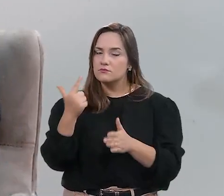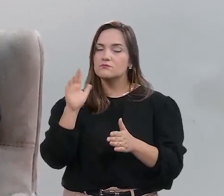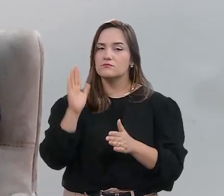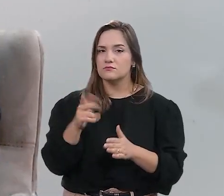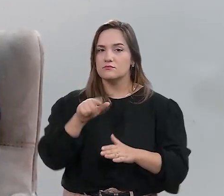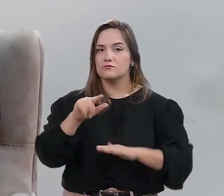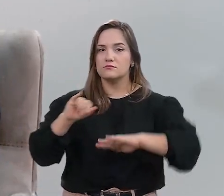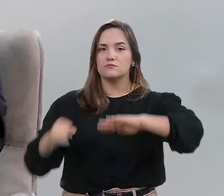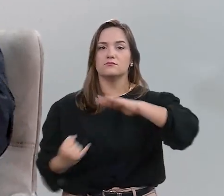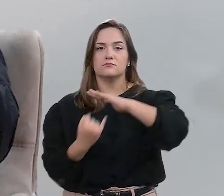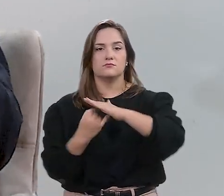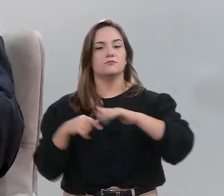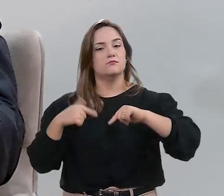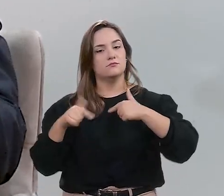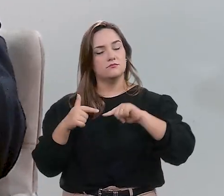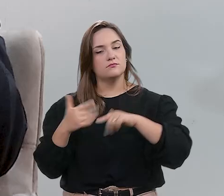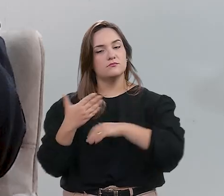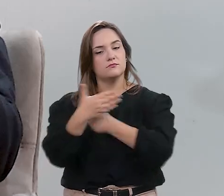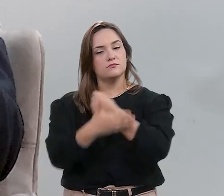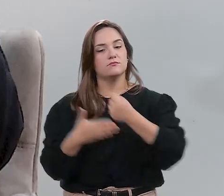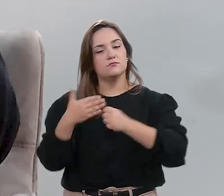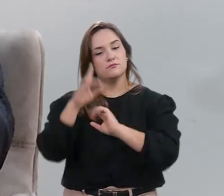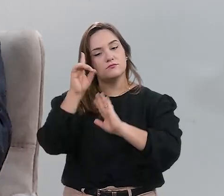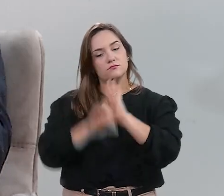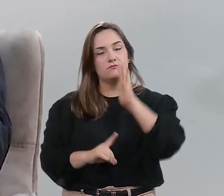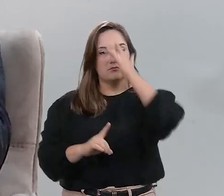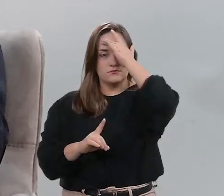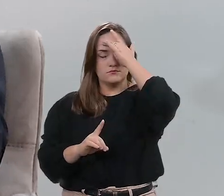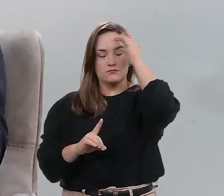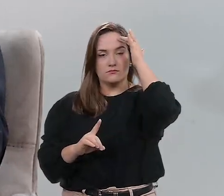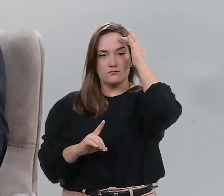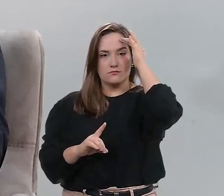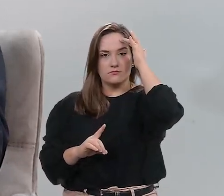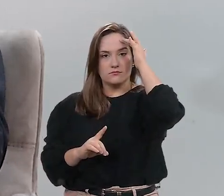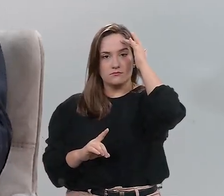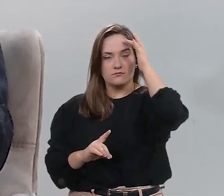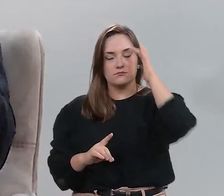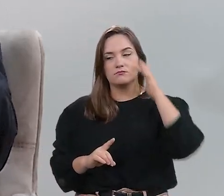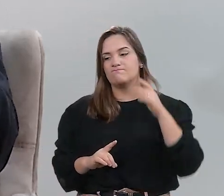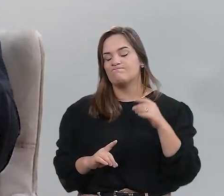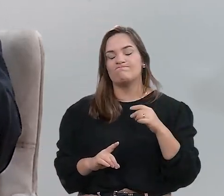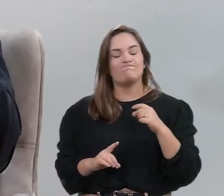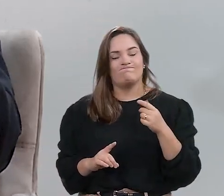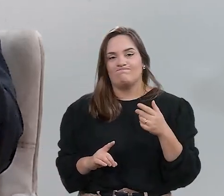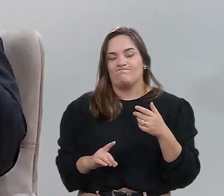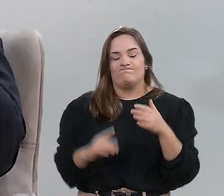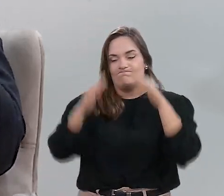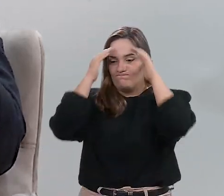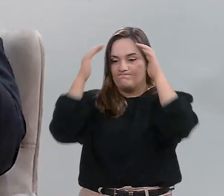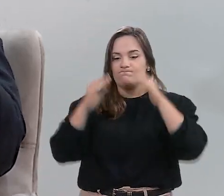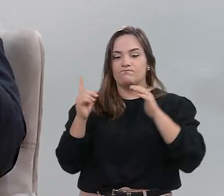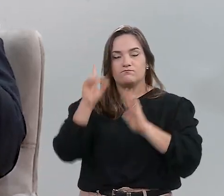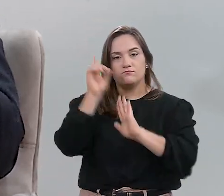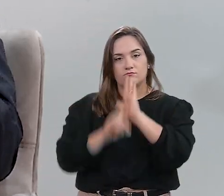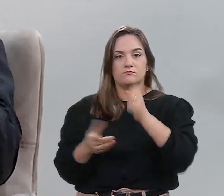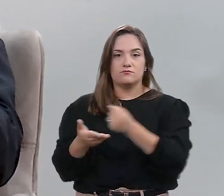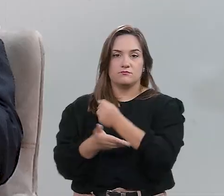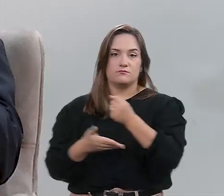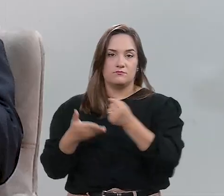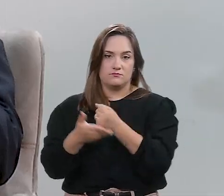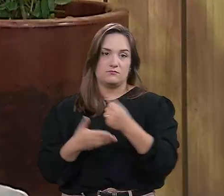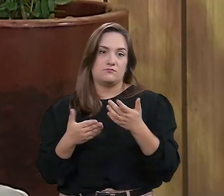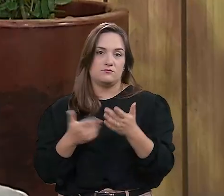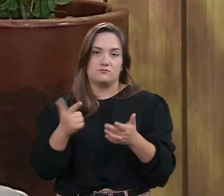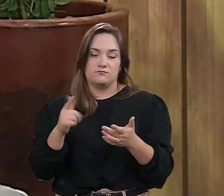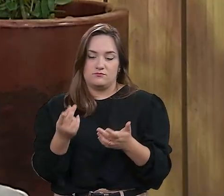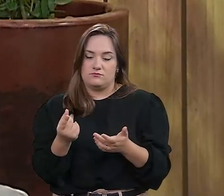não governamental que atua na defesa dos direitos das pessoas que têm a violação dos seus direitos